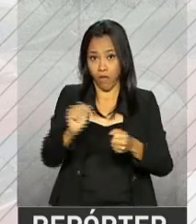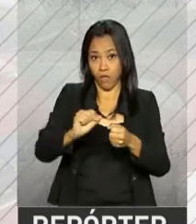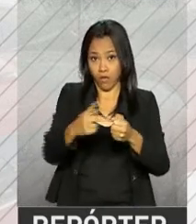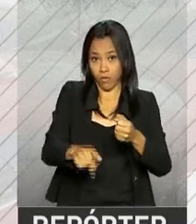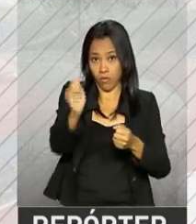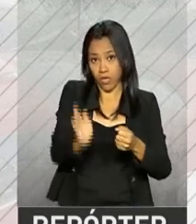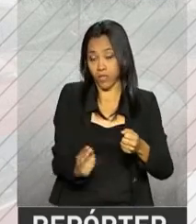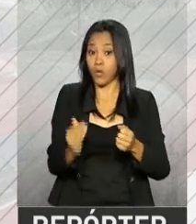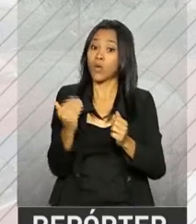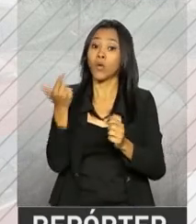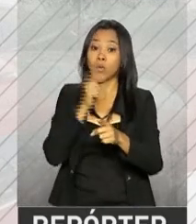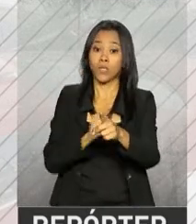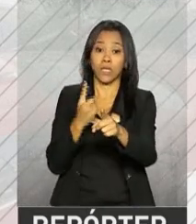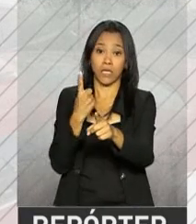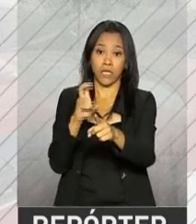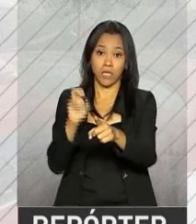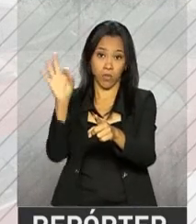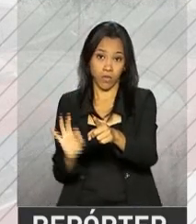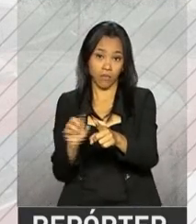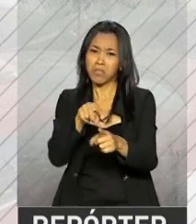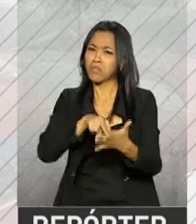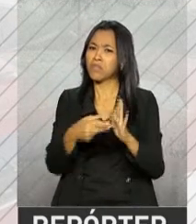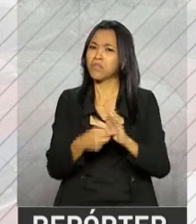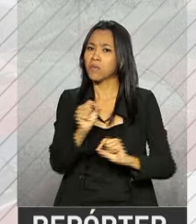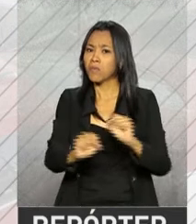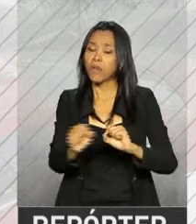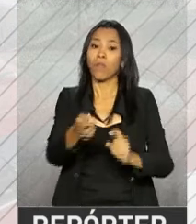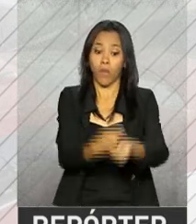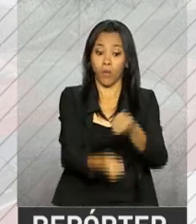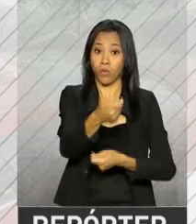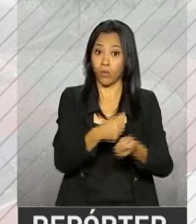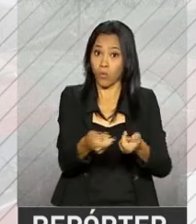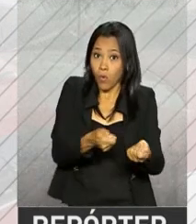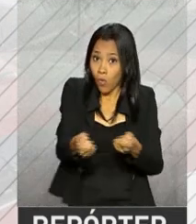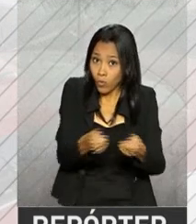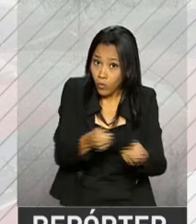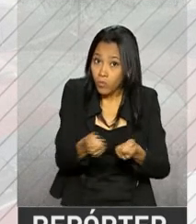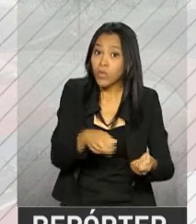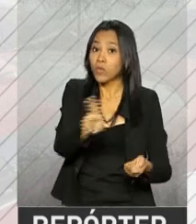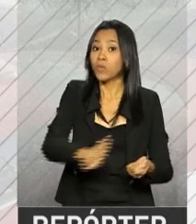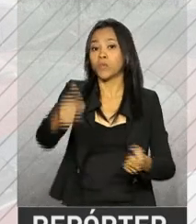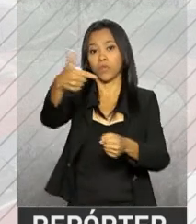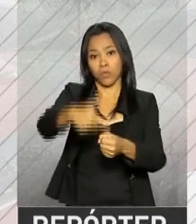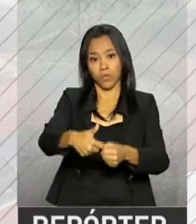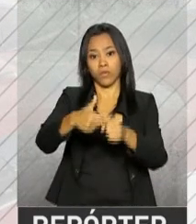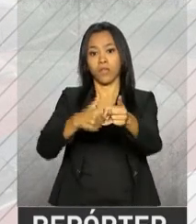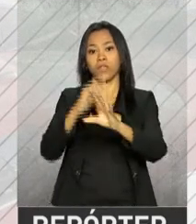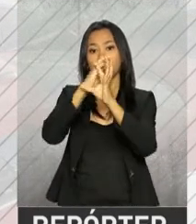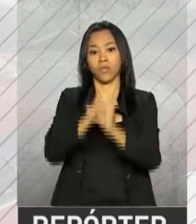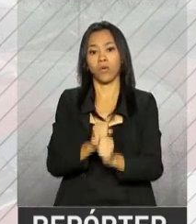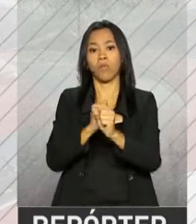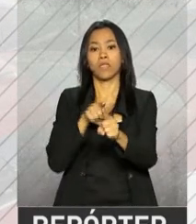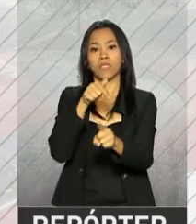a um aumento médio de 15 por cento isso representou uma economia no uso de combustíveis que somam em torno de 7